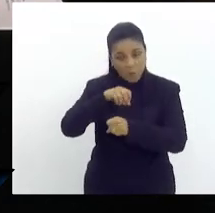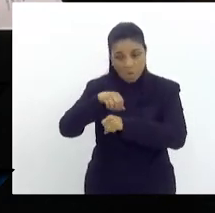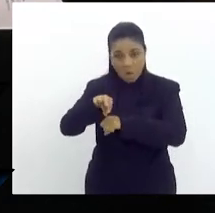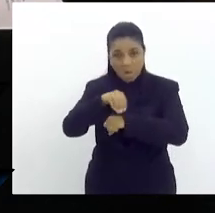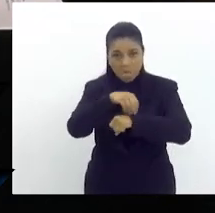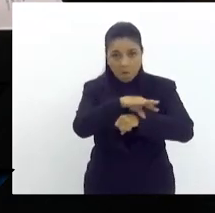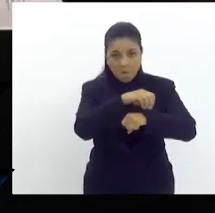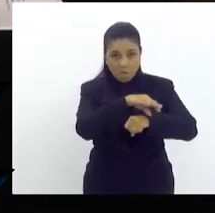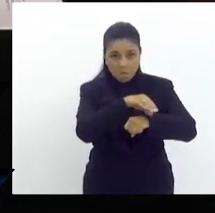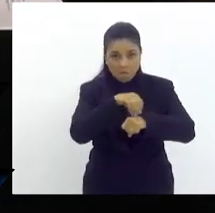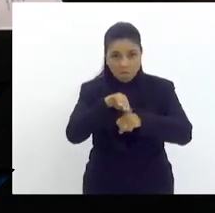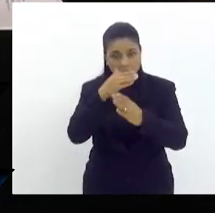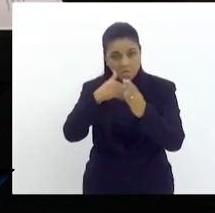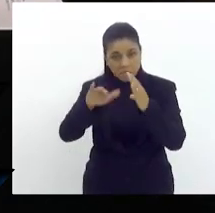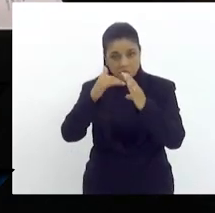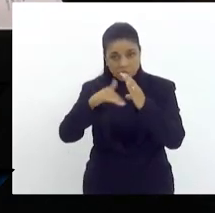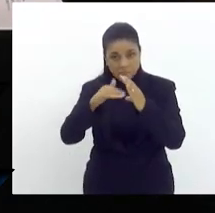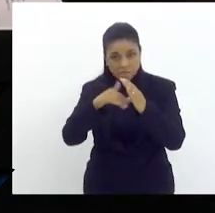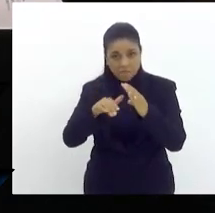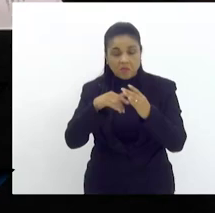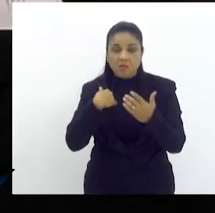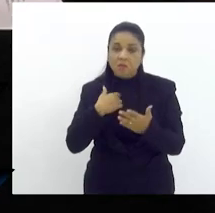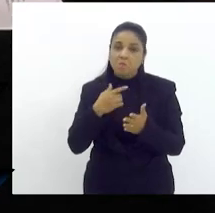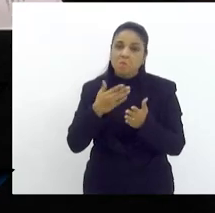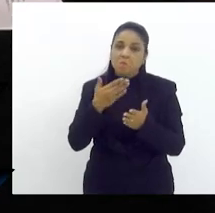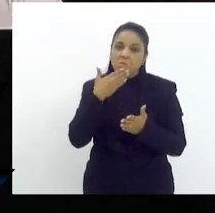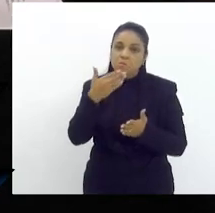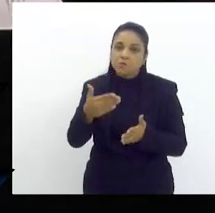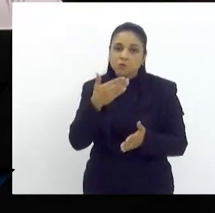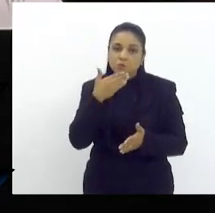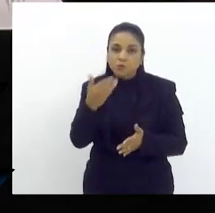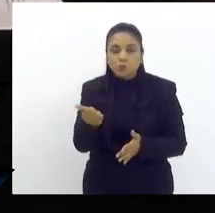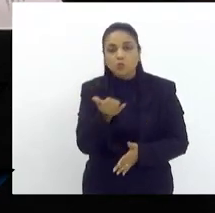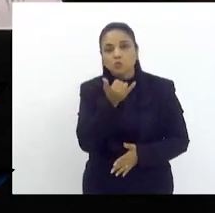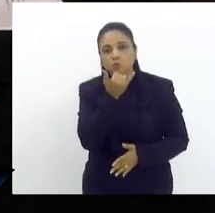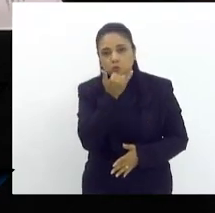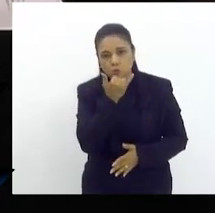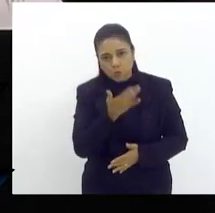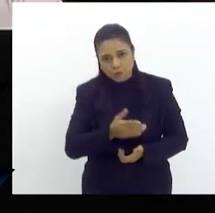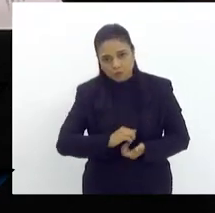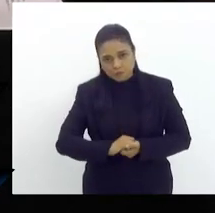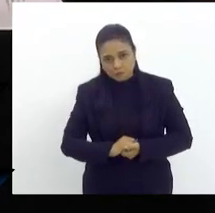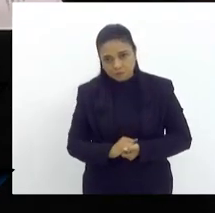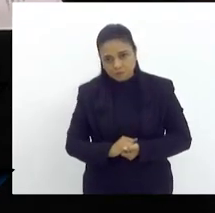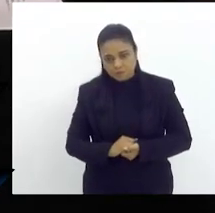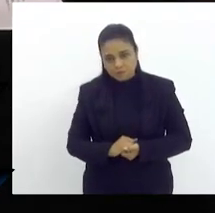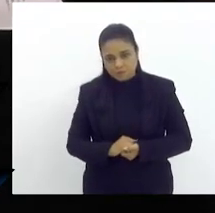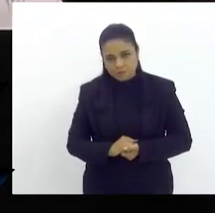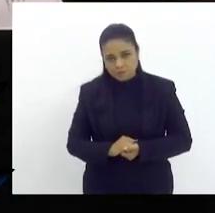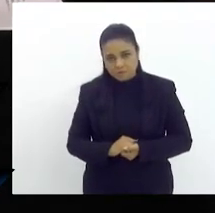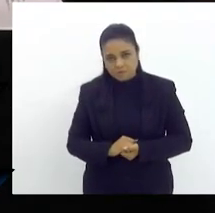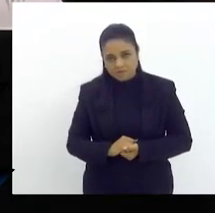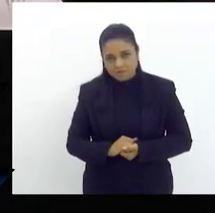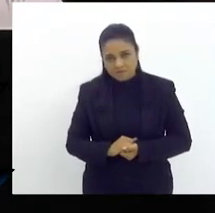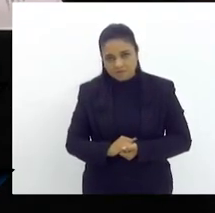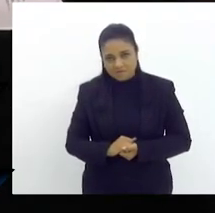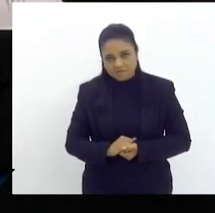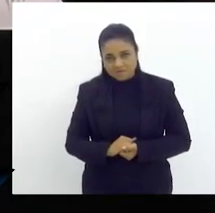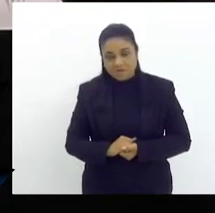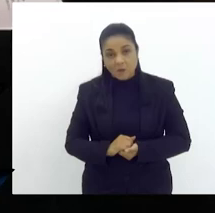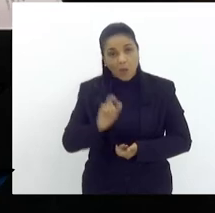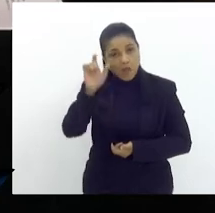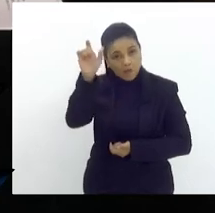e formulou pedidos de desculpas Então essa pessoa